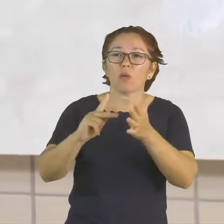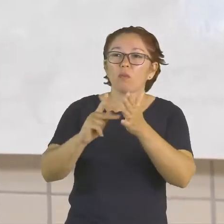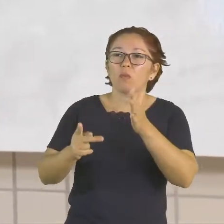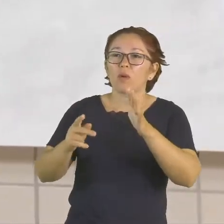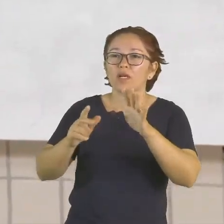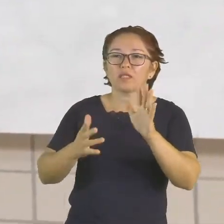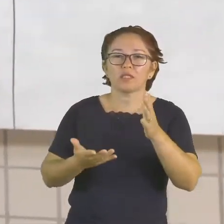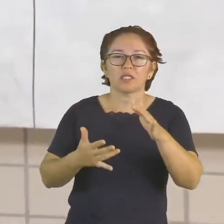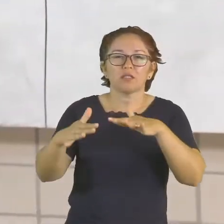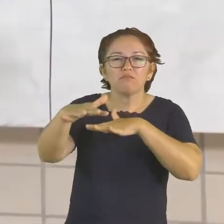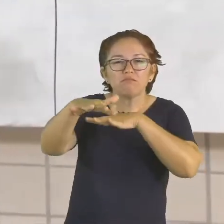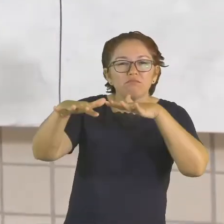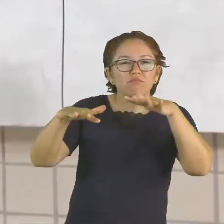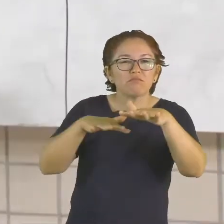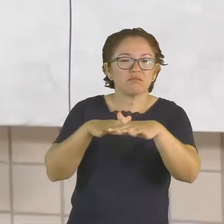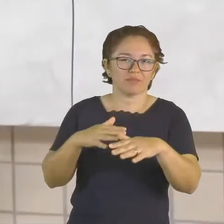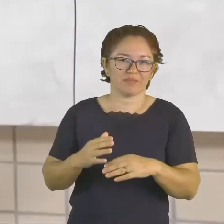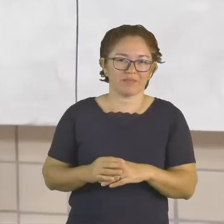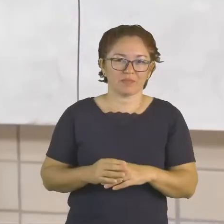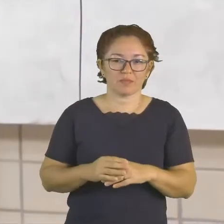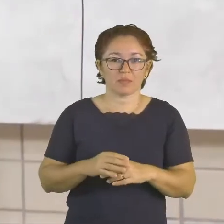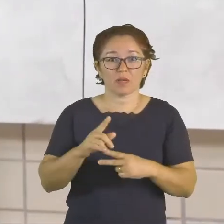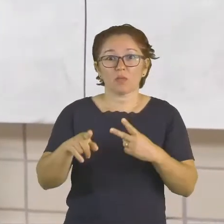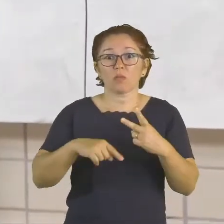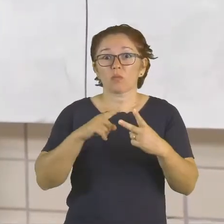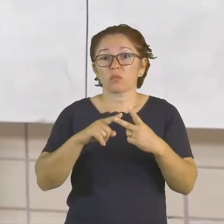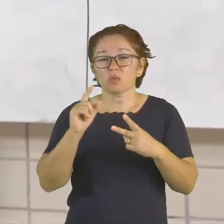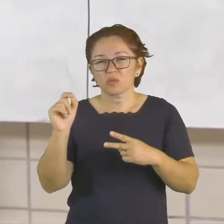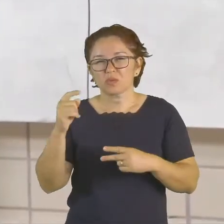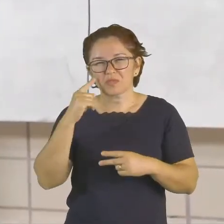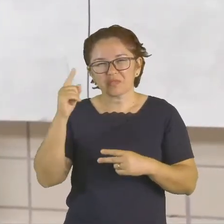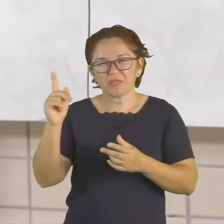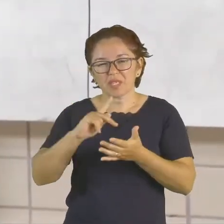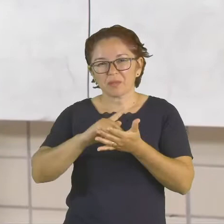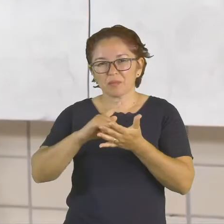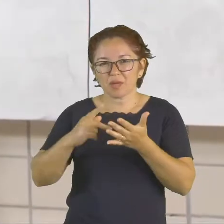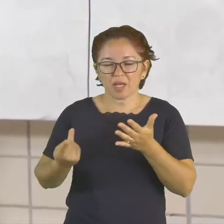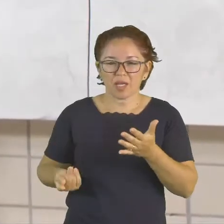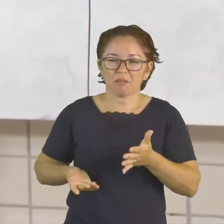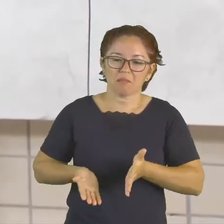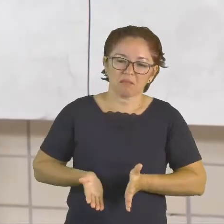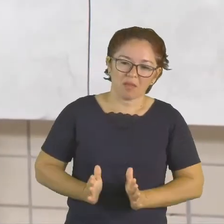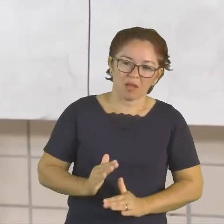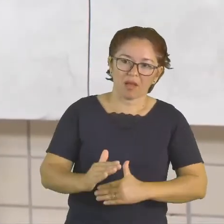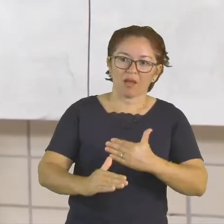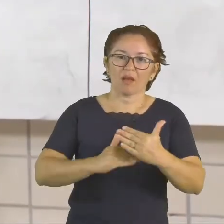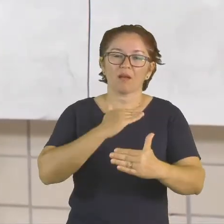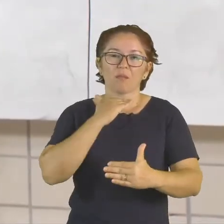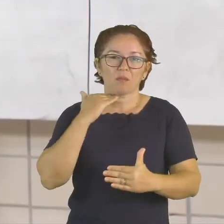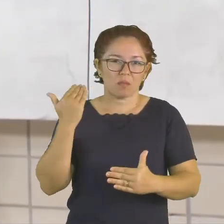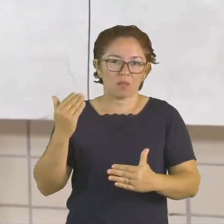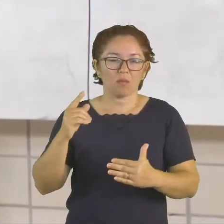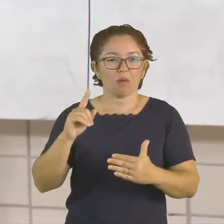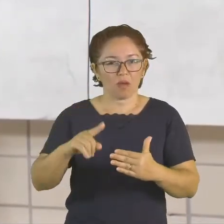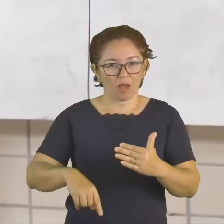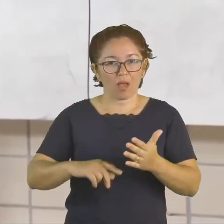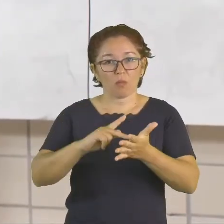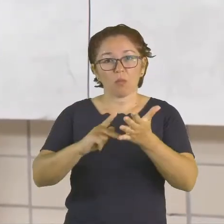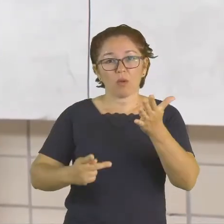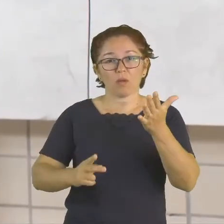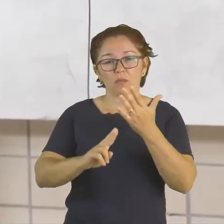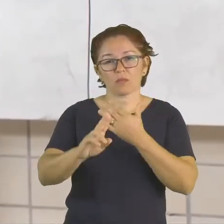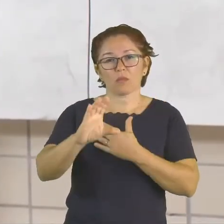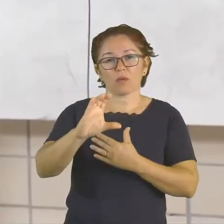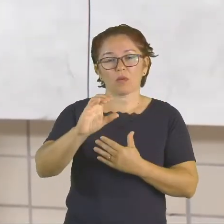o Renasce e Remorre, esse que a gente leu aí, ele é um poema concreto, do Haroldo de Campos, um dos